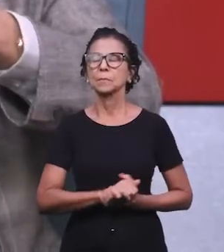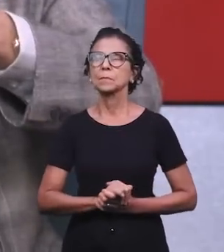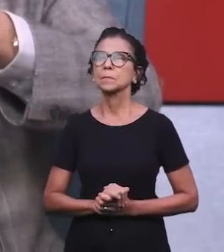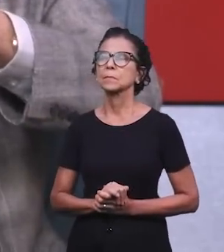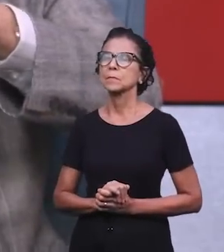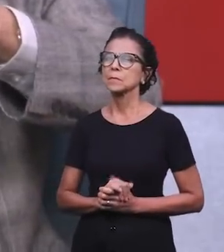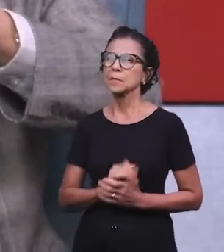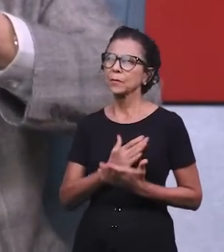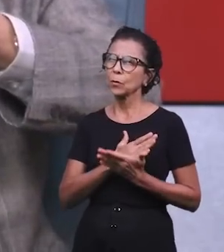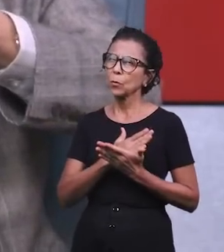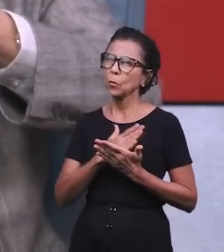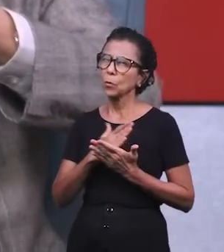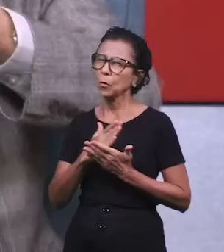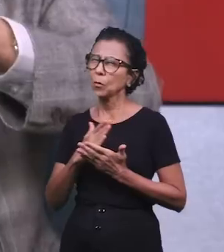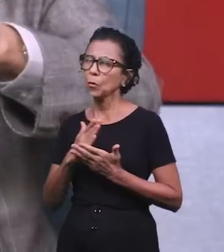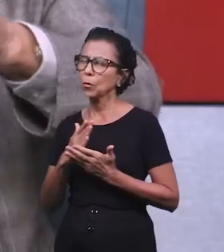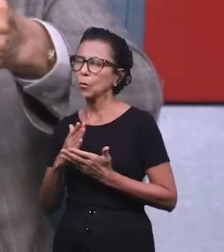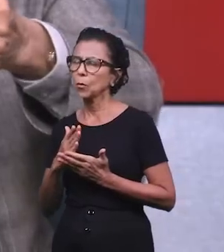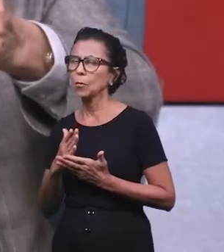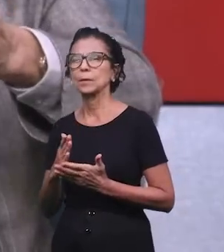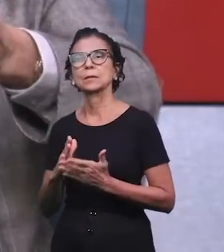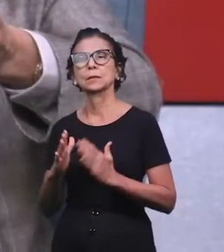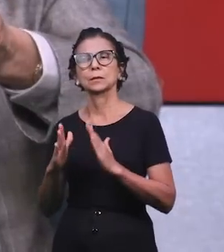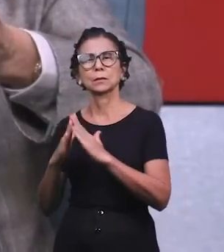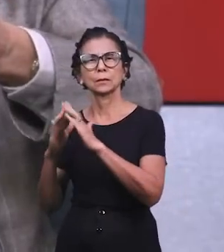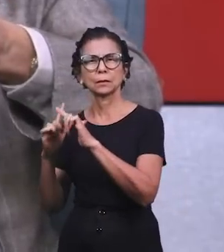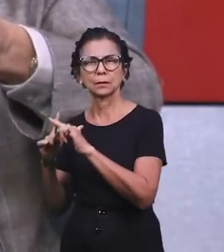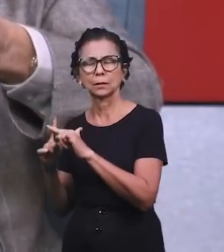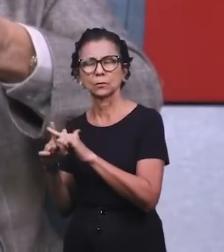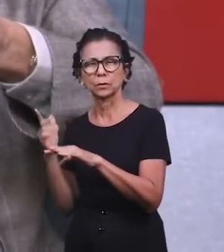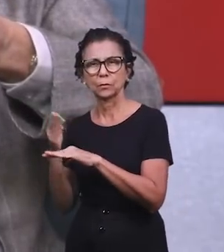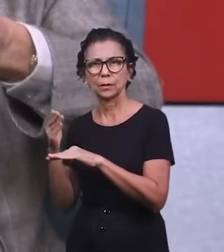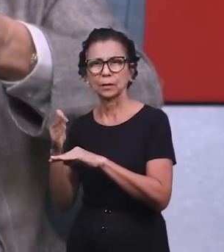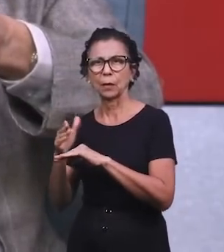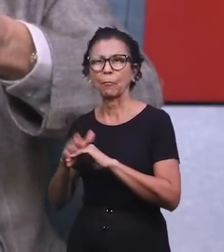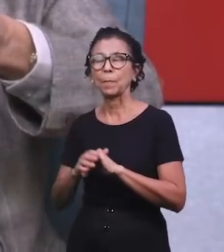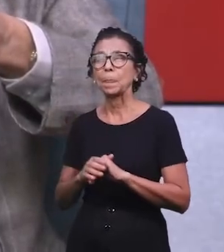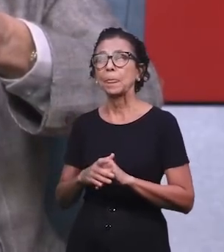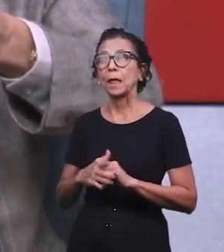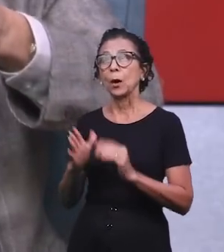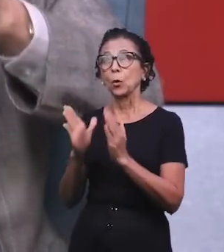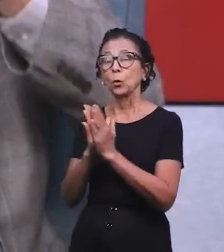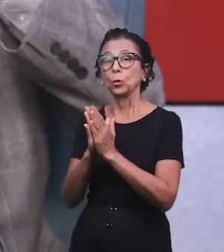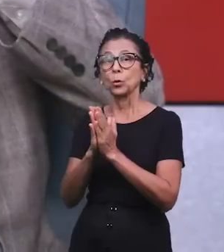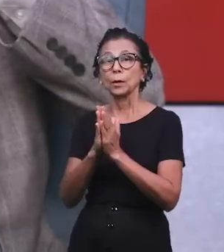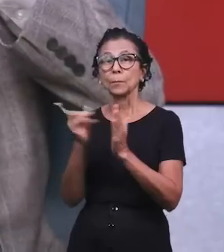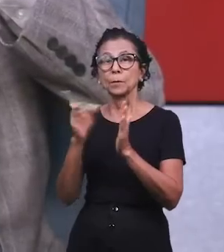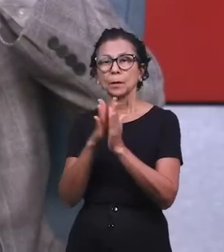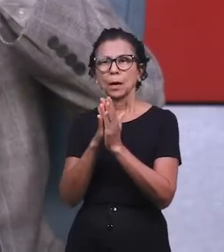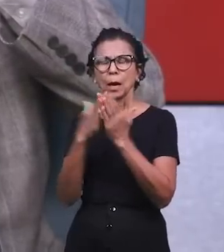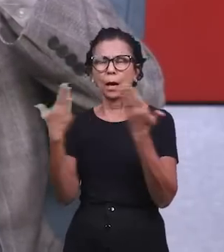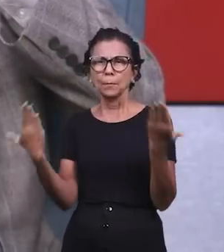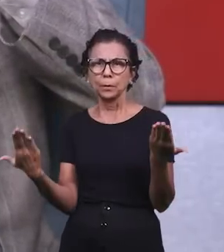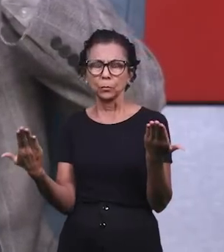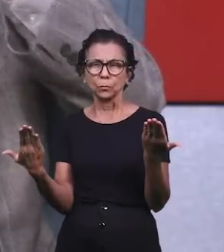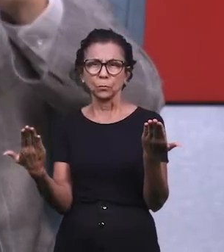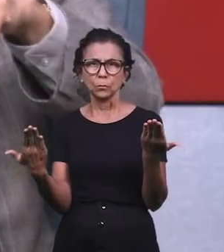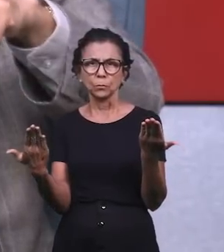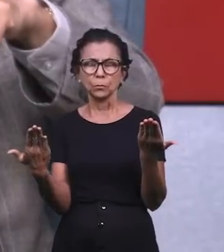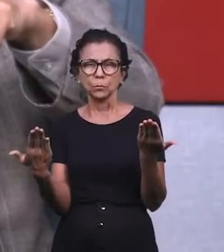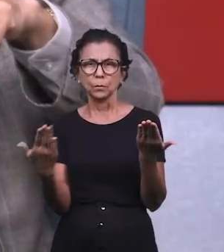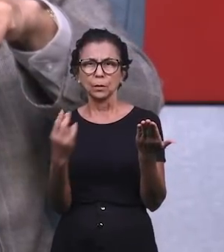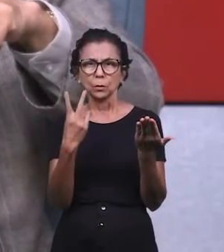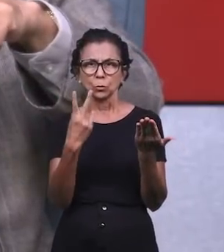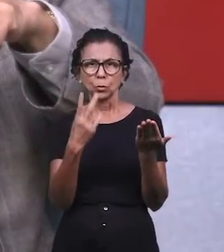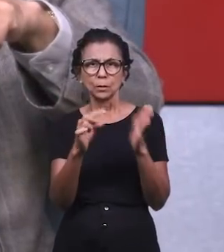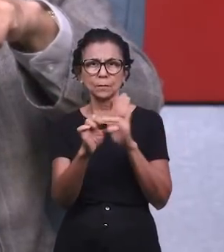convertido. Opera na vida da minha filha. E ela abriu a palavra. Quando ela abriu a palavra, ela abriu 2 versículos. E ela disse, eu quero